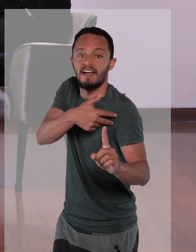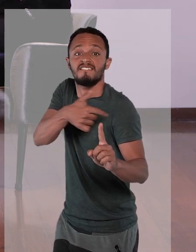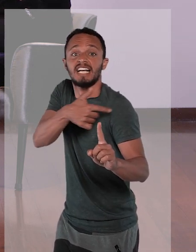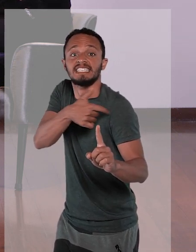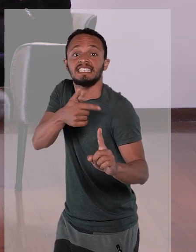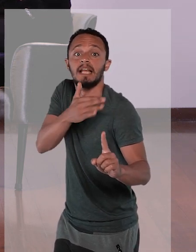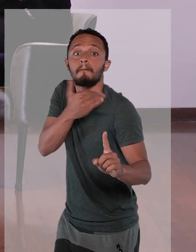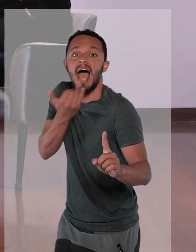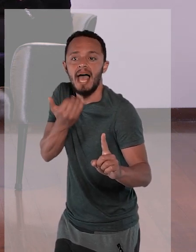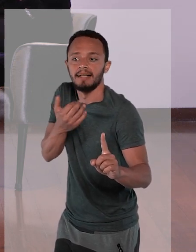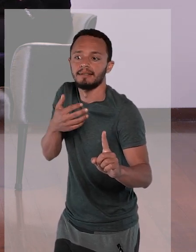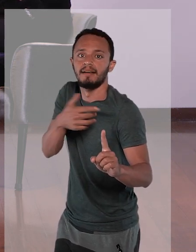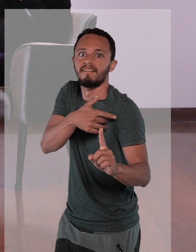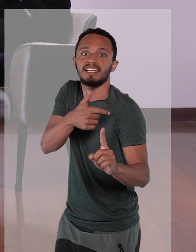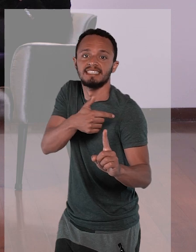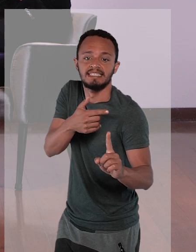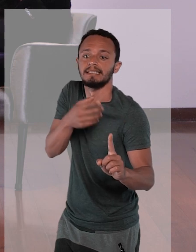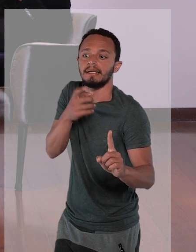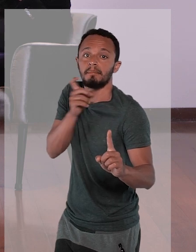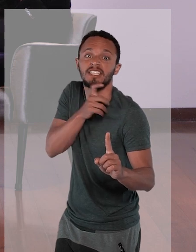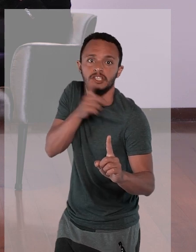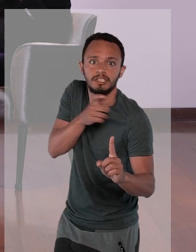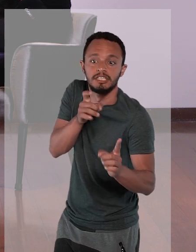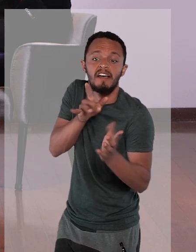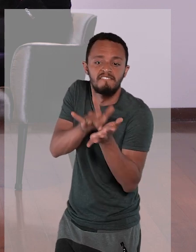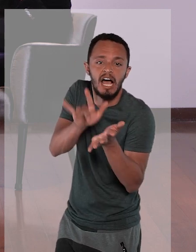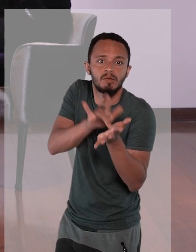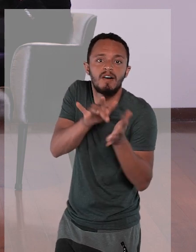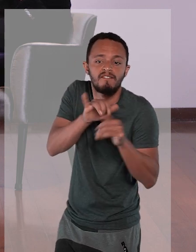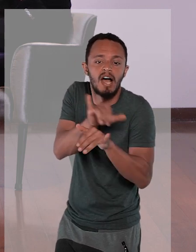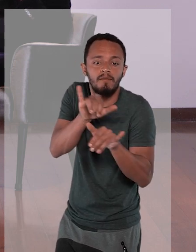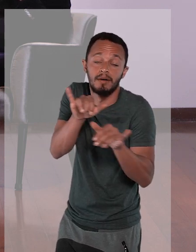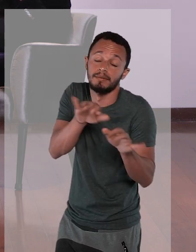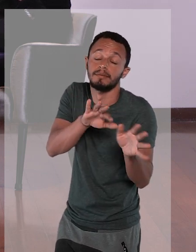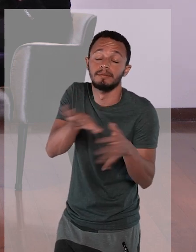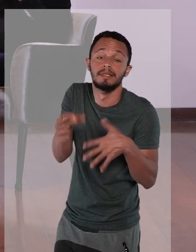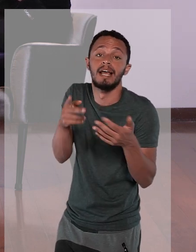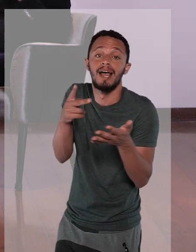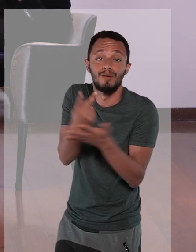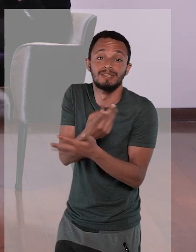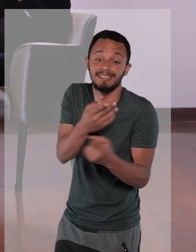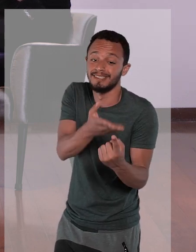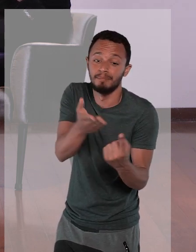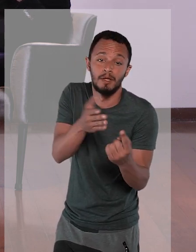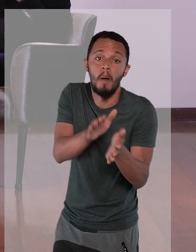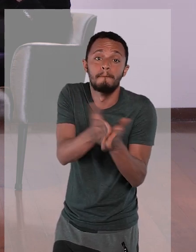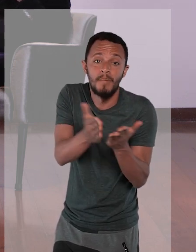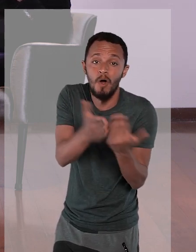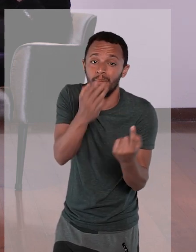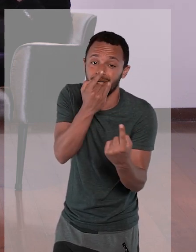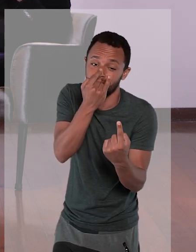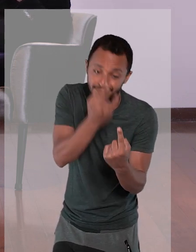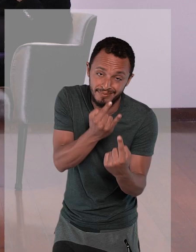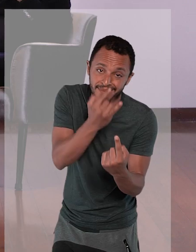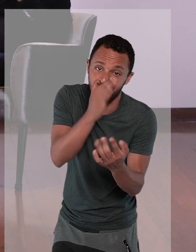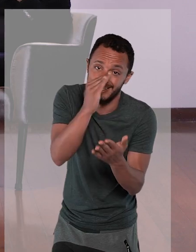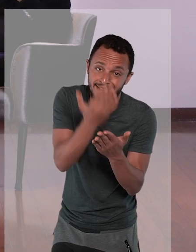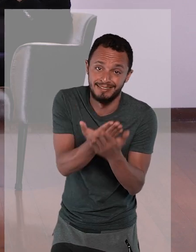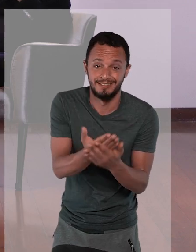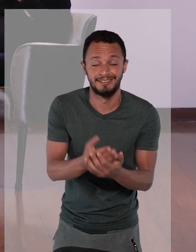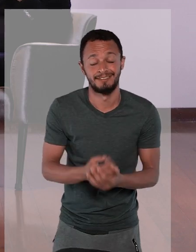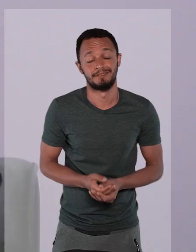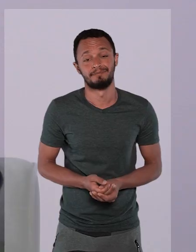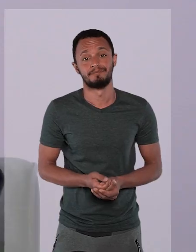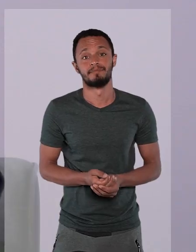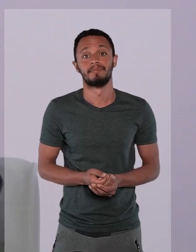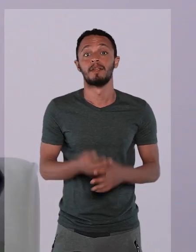violou a coisa mais preciosa que nós temos no Brasil, que é lindo, que é a confiança da população com as